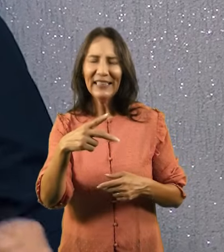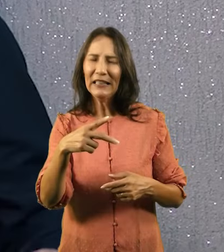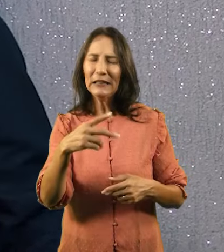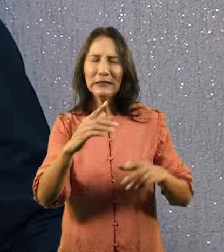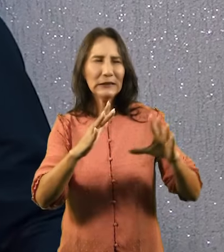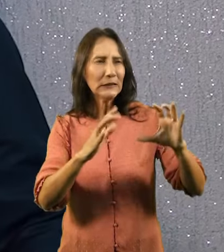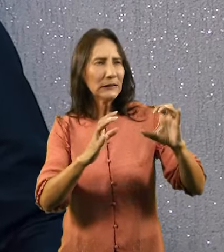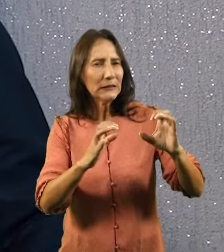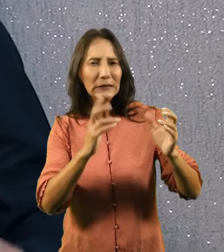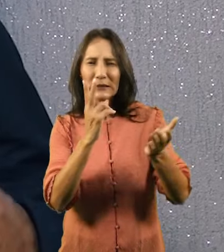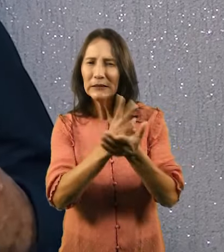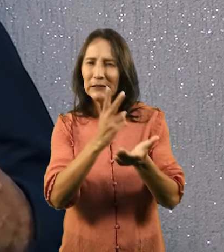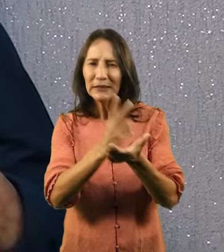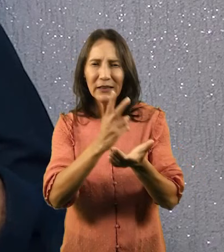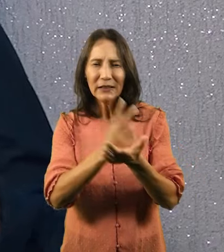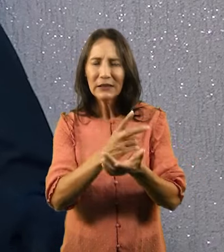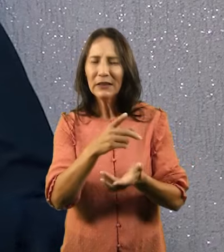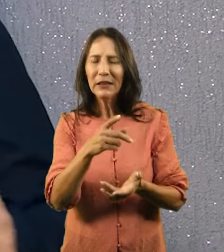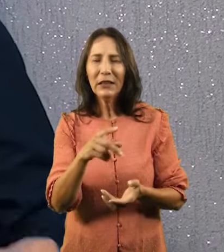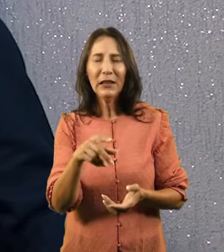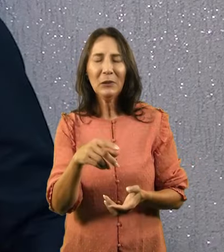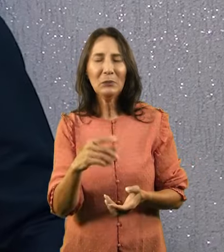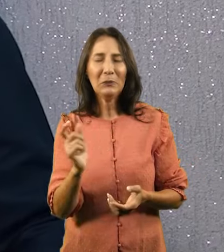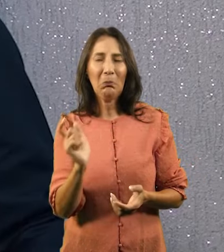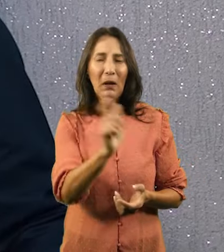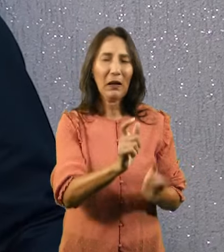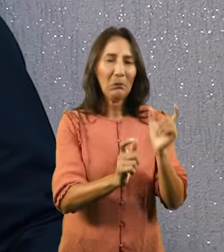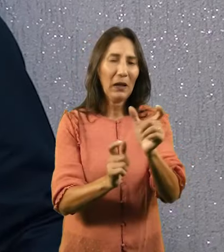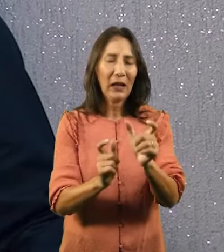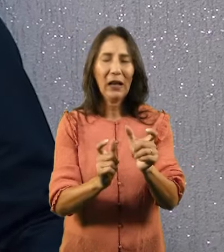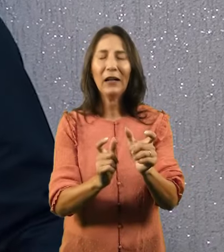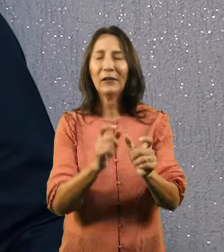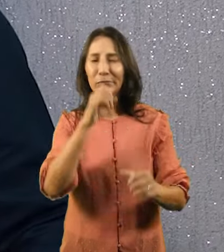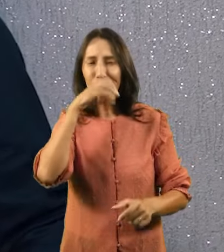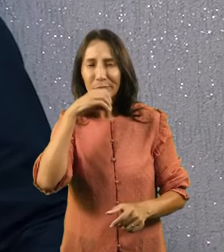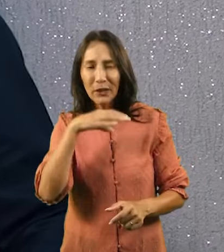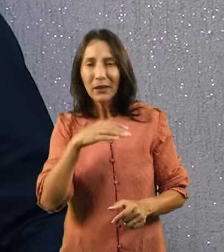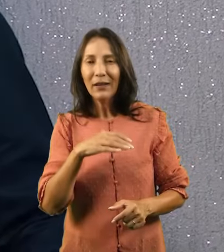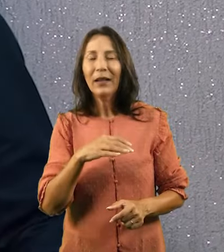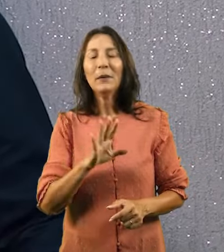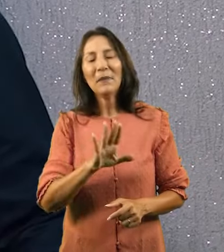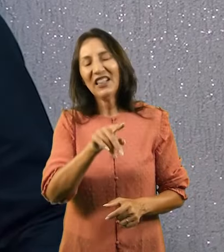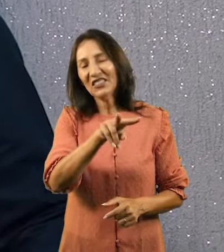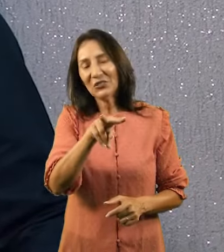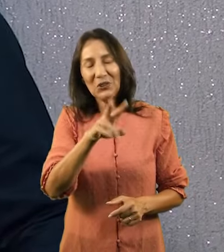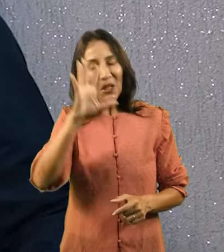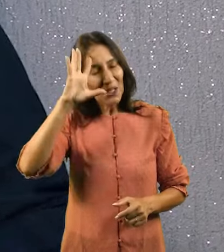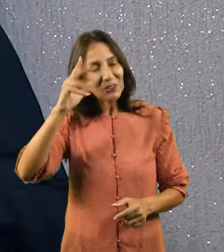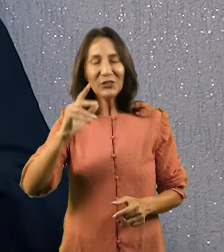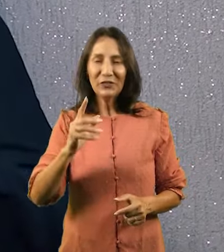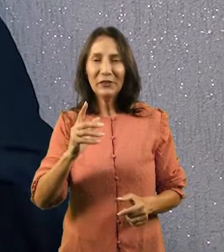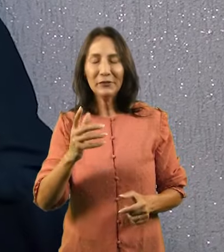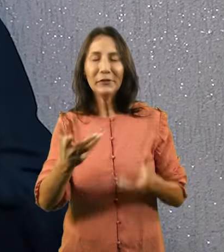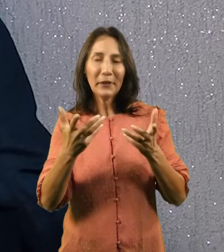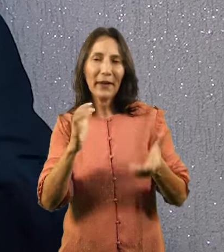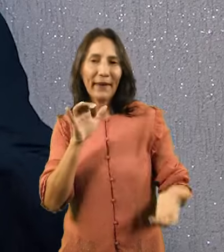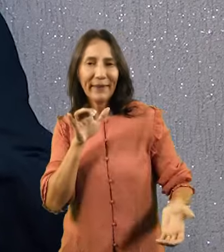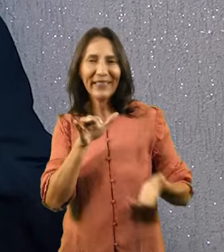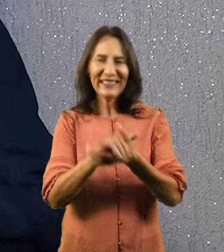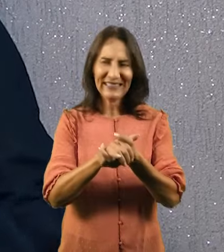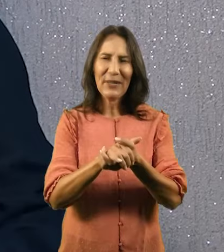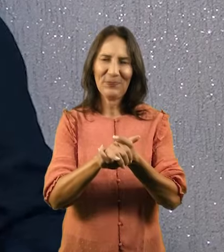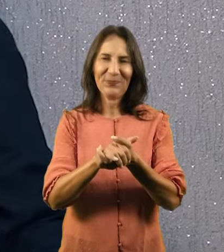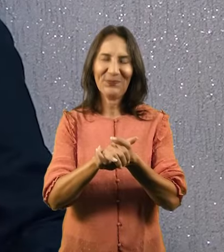muitas brigas, despertava muito ódio um no outro, mas mesmo assim eles resolveram casar, resolveram apostar